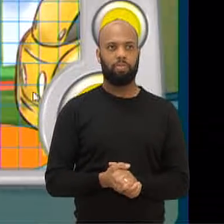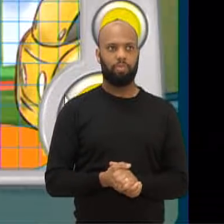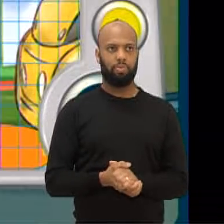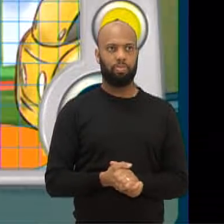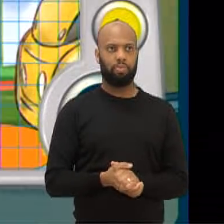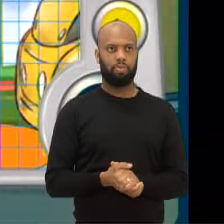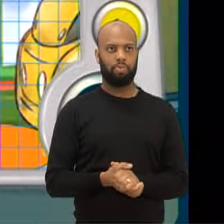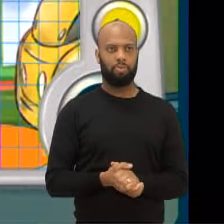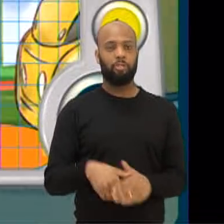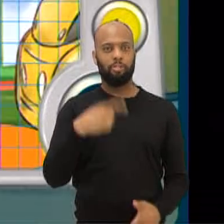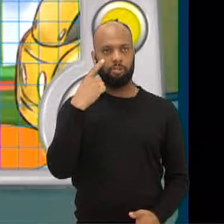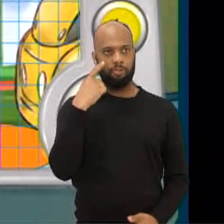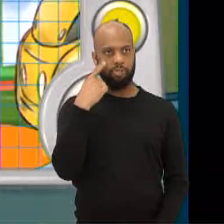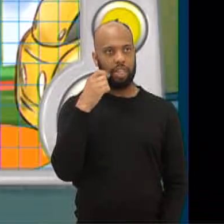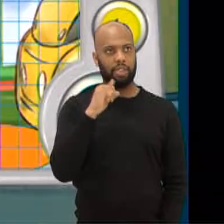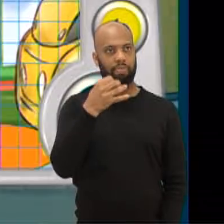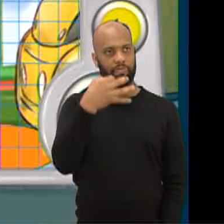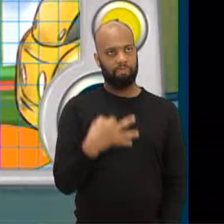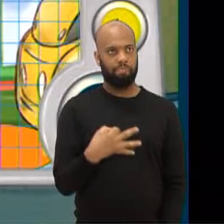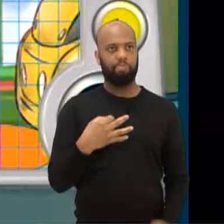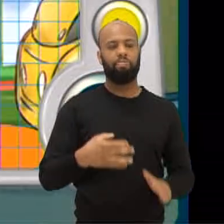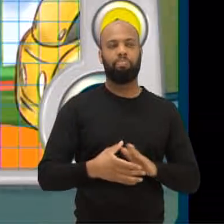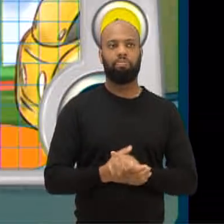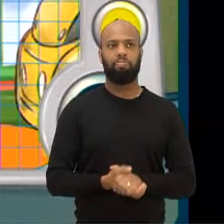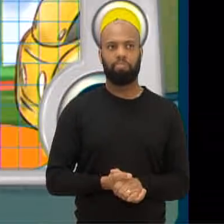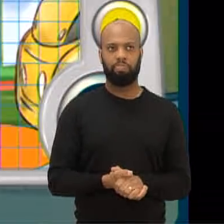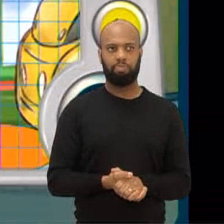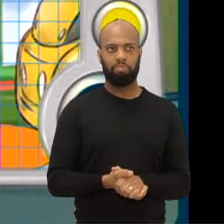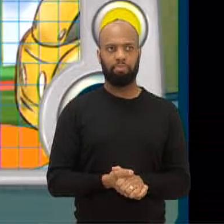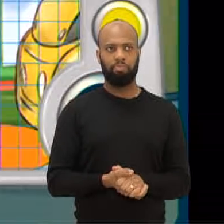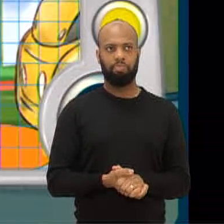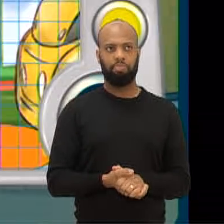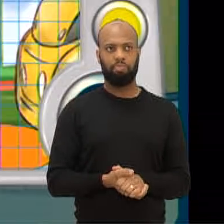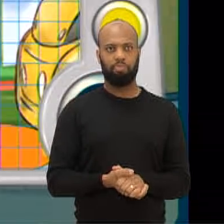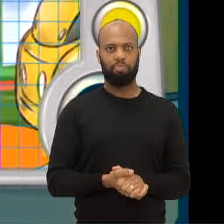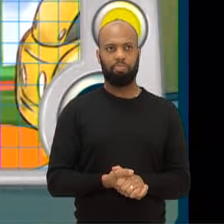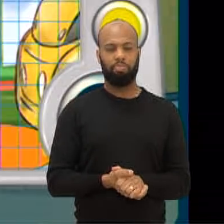E agora, conferindo ali se o deslocamento dela está correto.